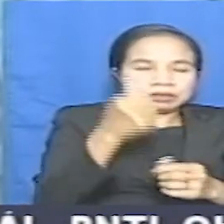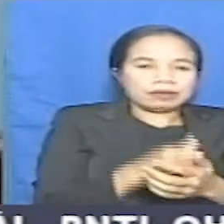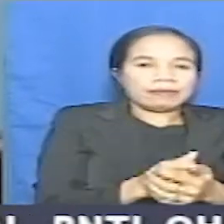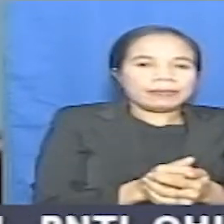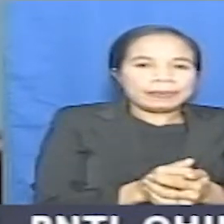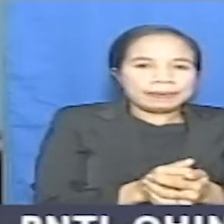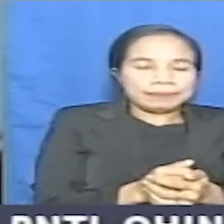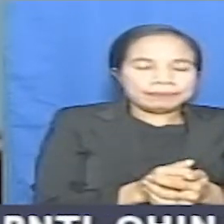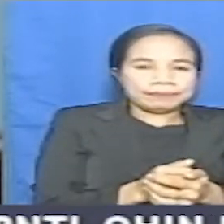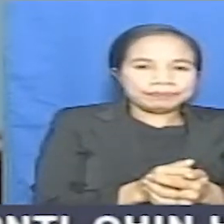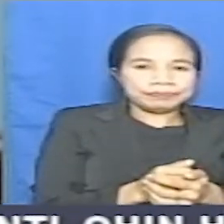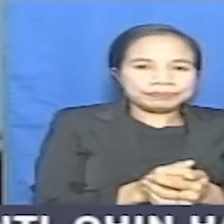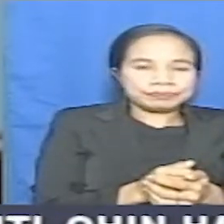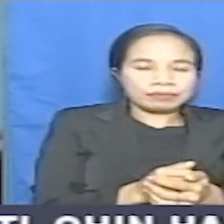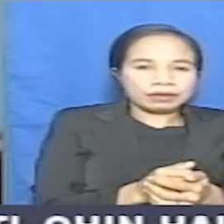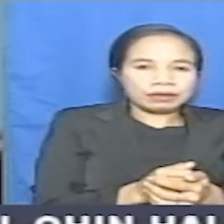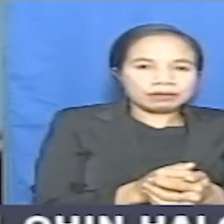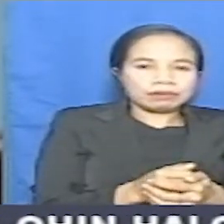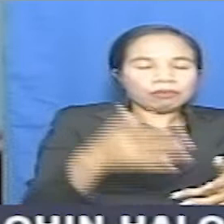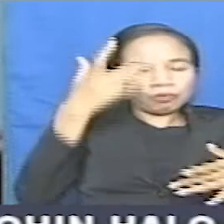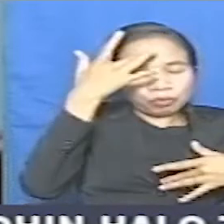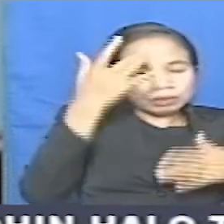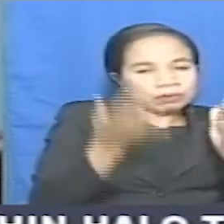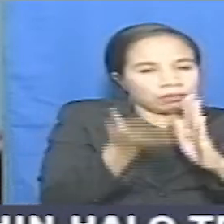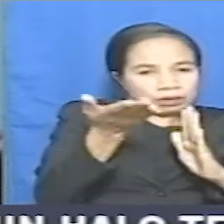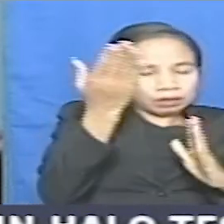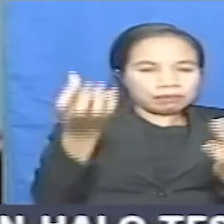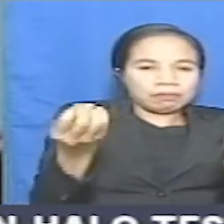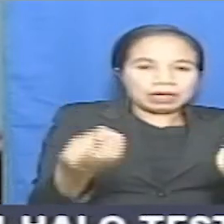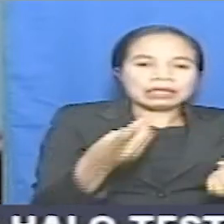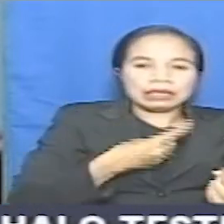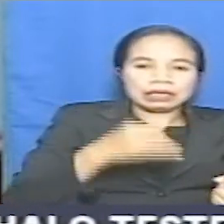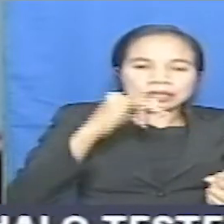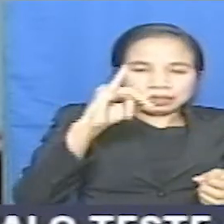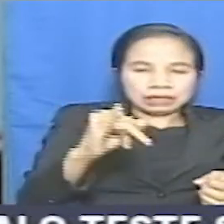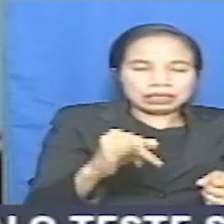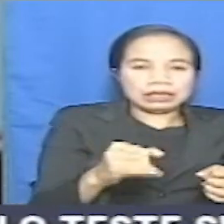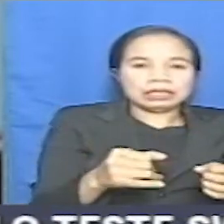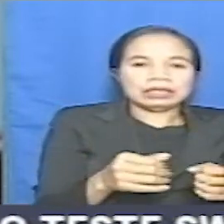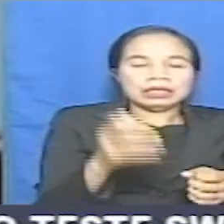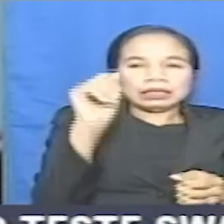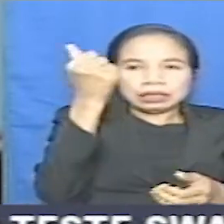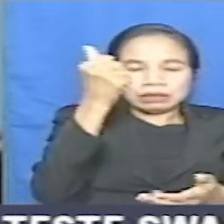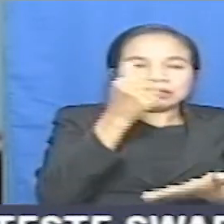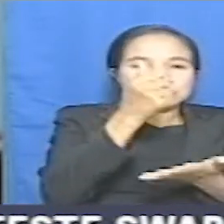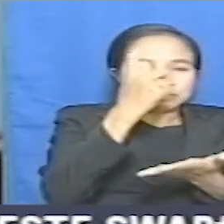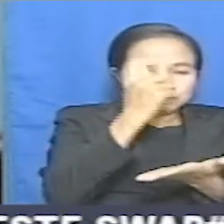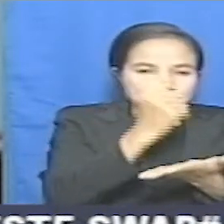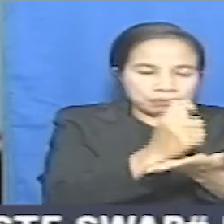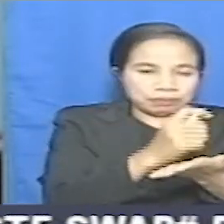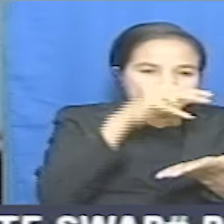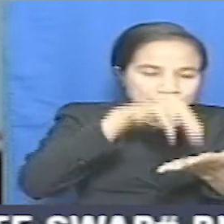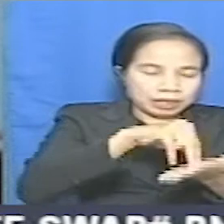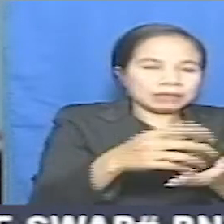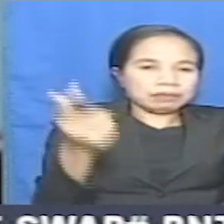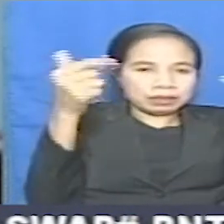Agora, lá, que tem caso, né, bem, a Ásia dele. Estamos cada dia, 10 mil, né, bem, avançar mais, né? No lançamento, então, se ralo,